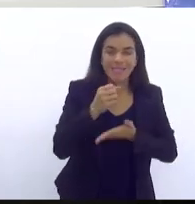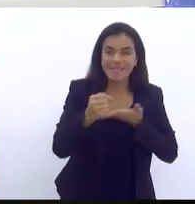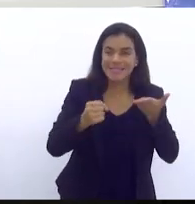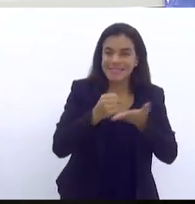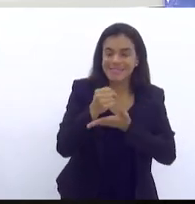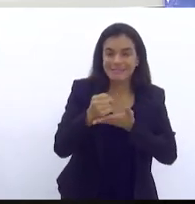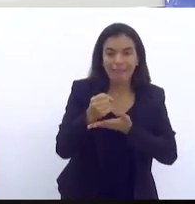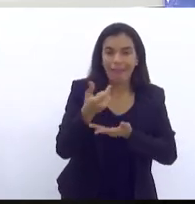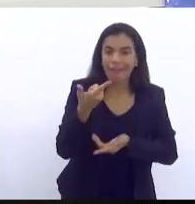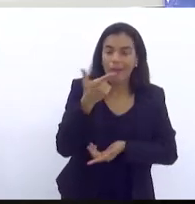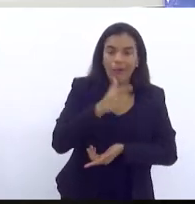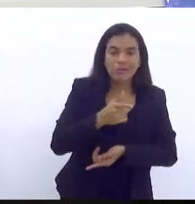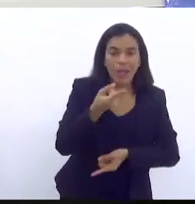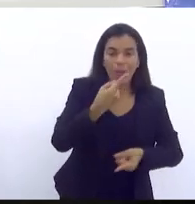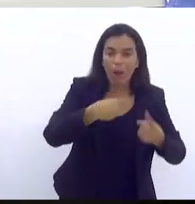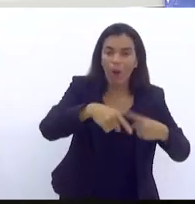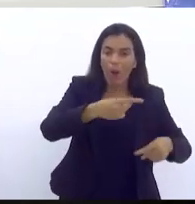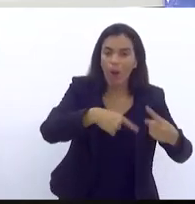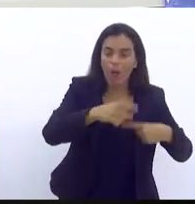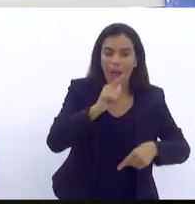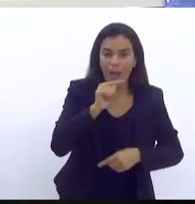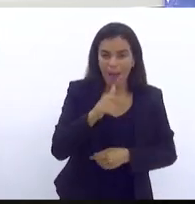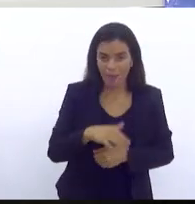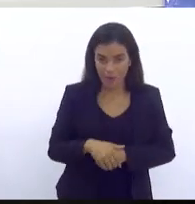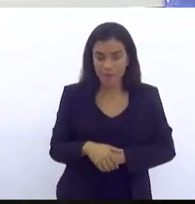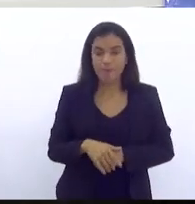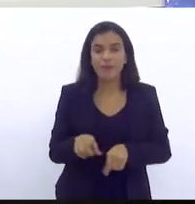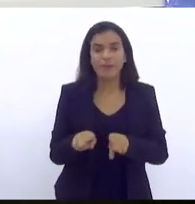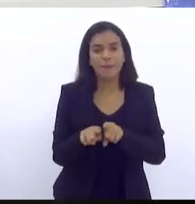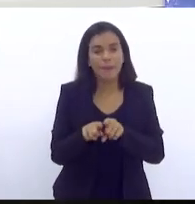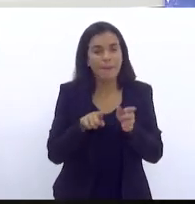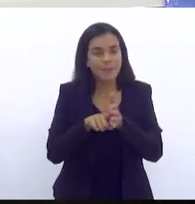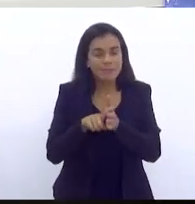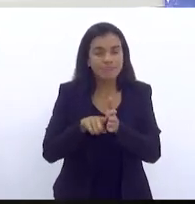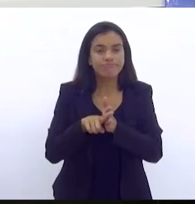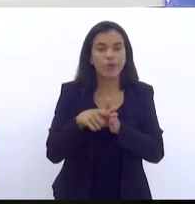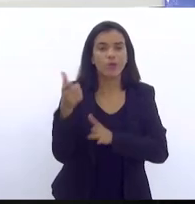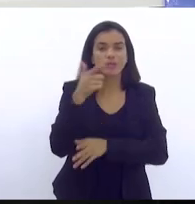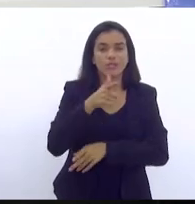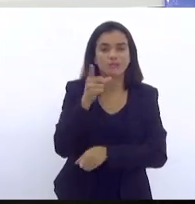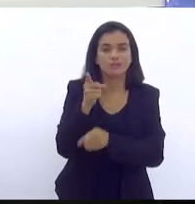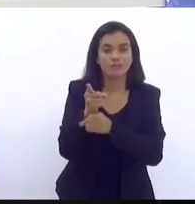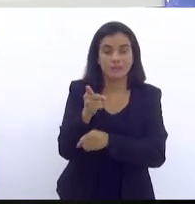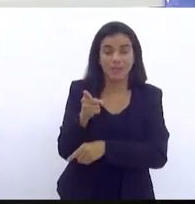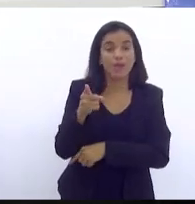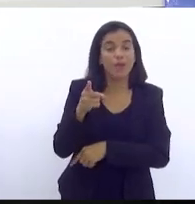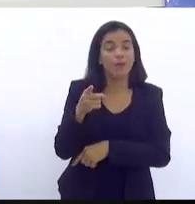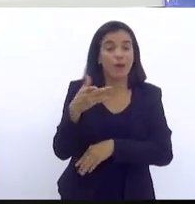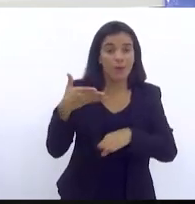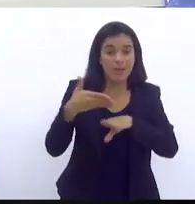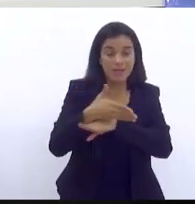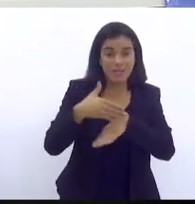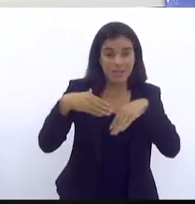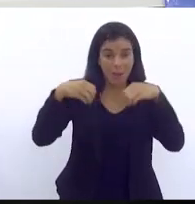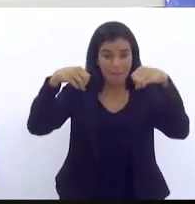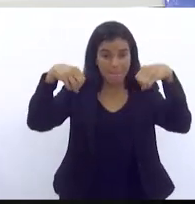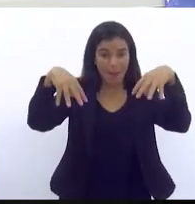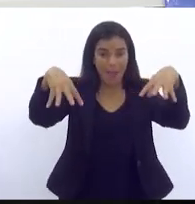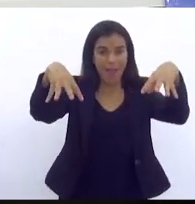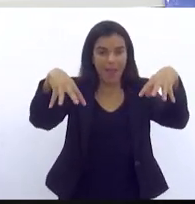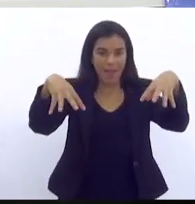retornar né na nossa pesquisa também vimos o quanto o acesso a a luz é determinante para se ter